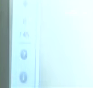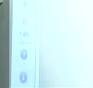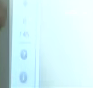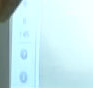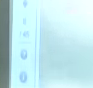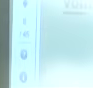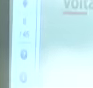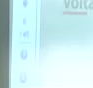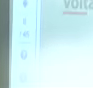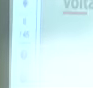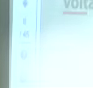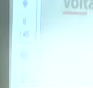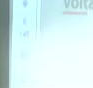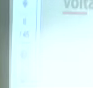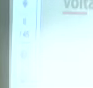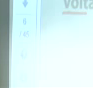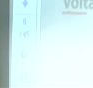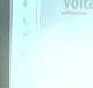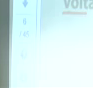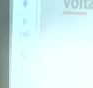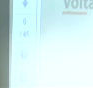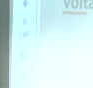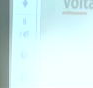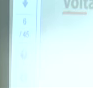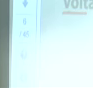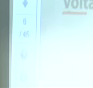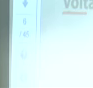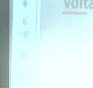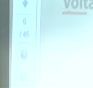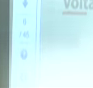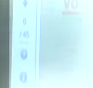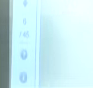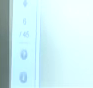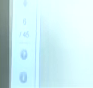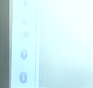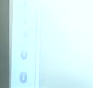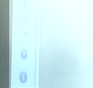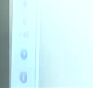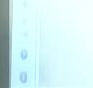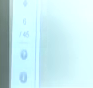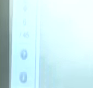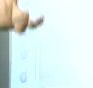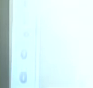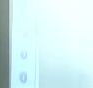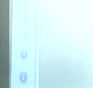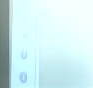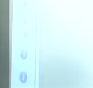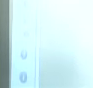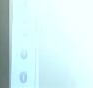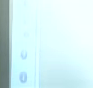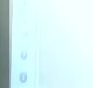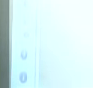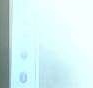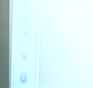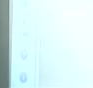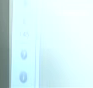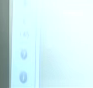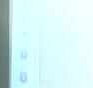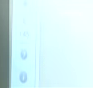cérebro. Se a gente quer entender, que a gente quer modelar o nosso mundo, a gente tem que entender como é que a gente entende o mundo.